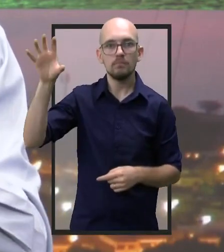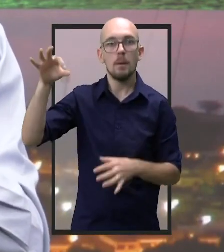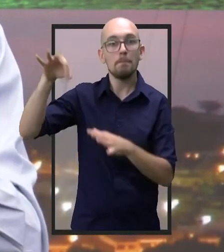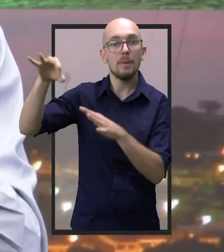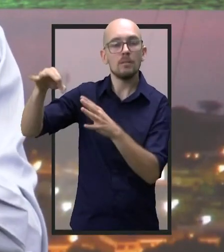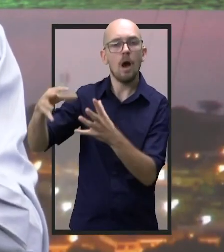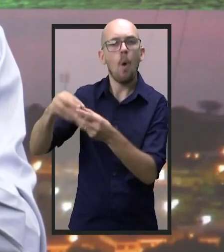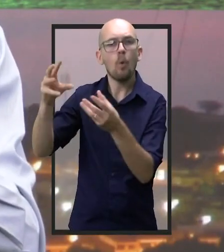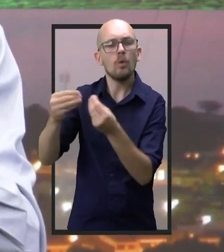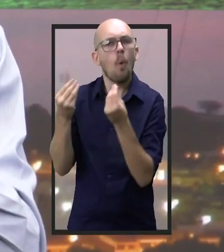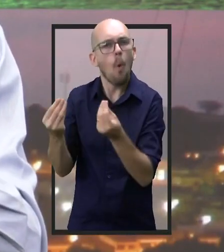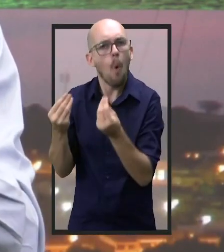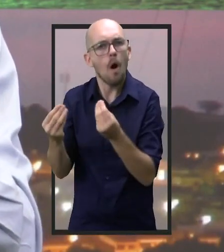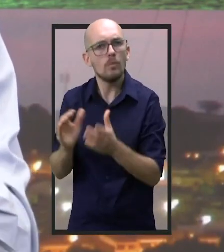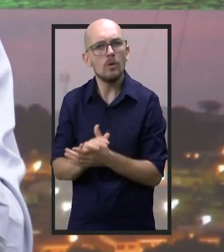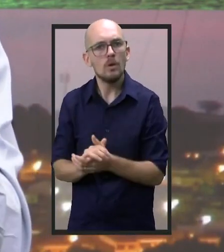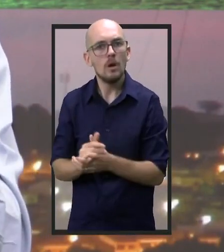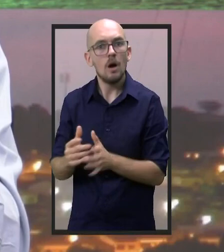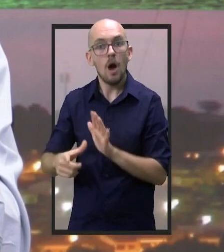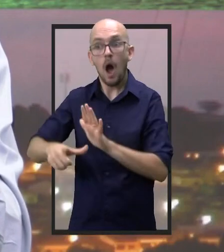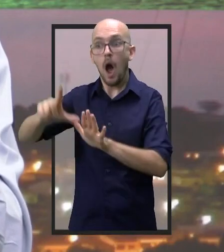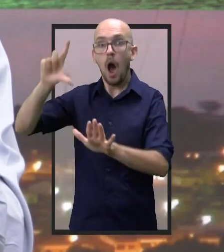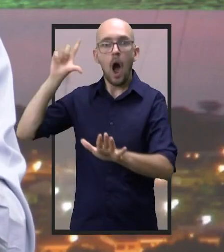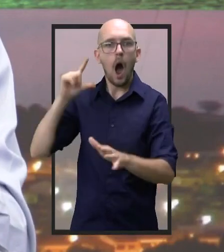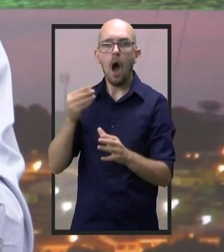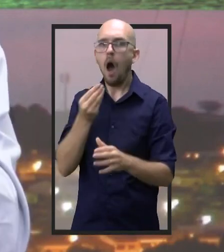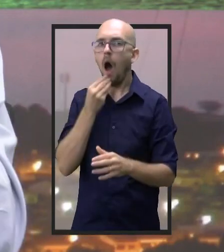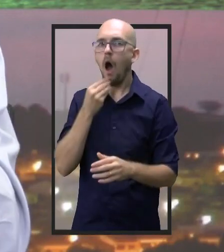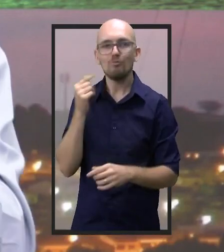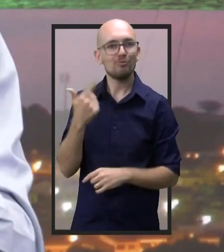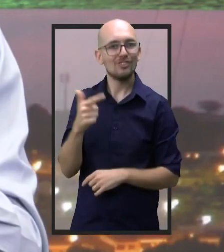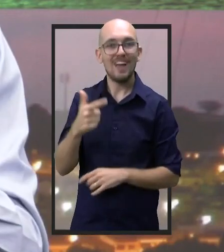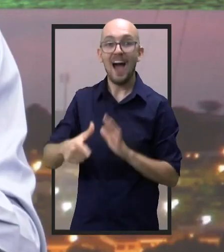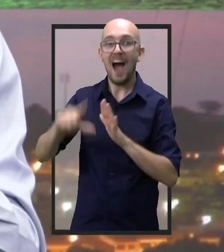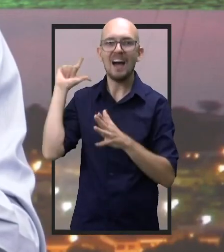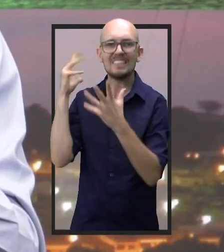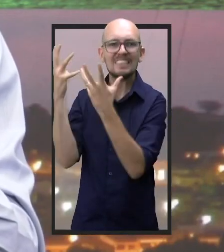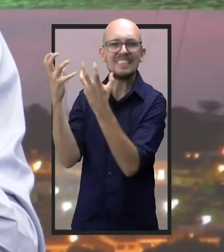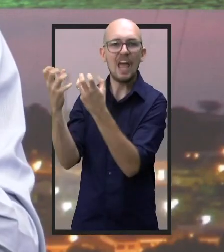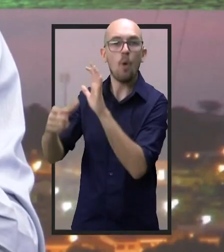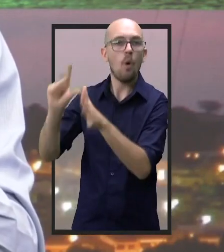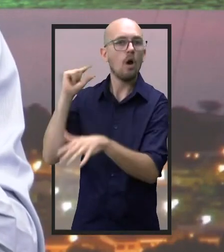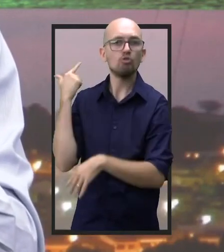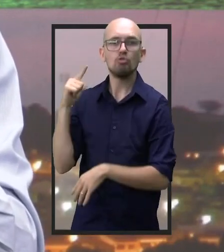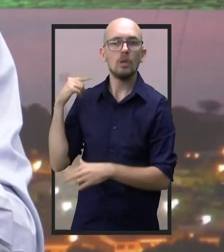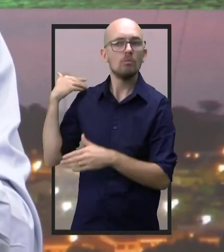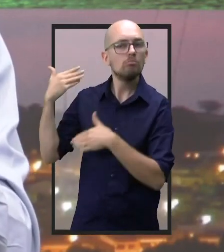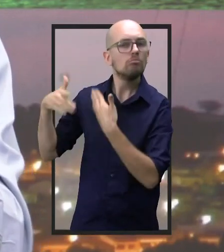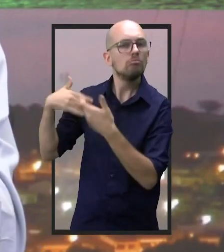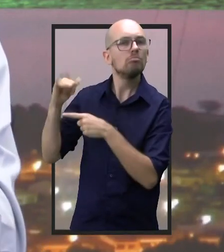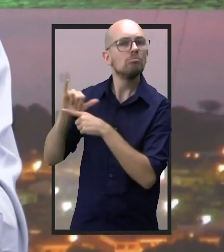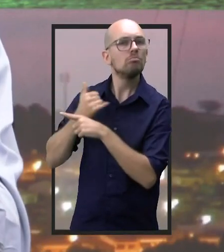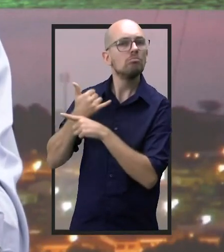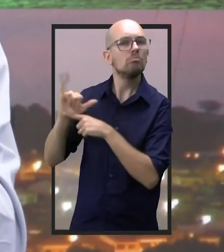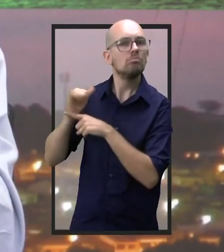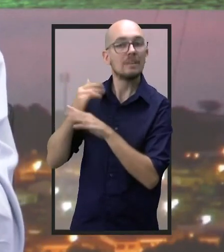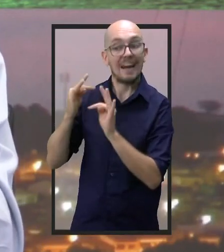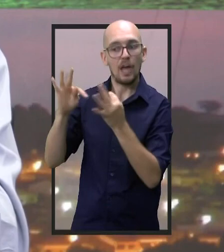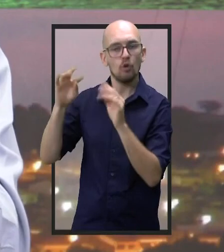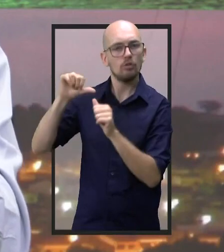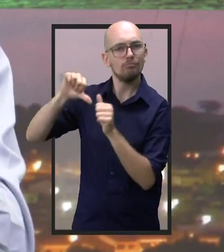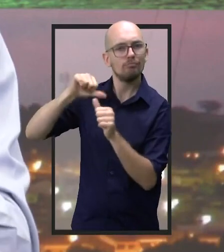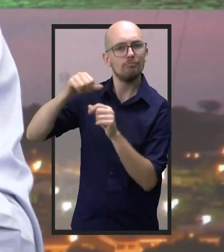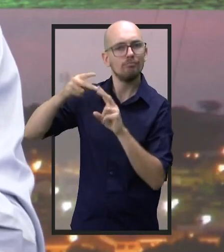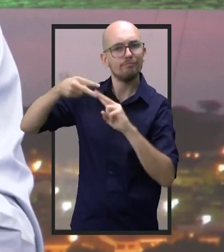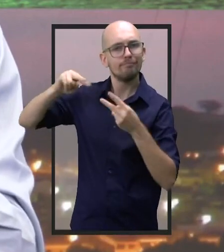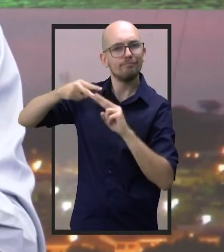regiões e população que não tinham essa oportunidade de estar levando essa riqueza, né? Porque não é só no campo, isso vai na